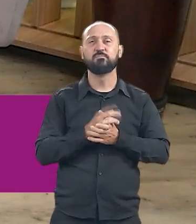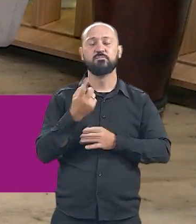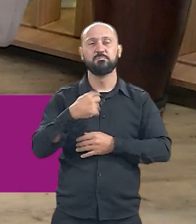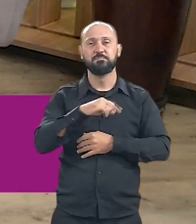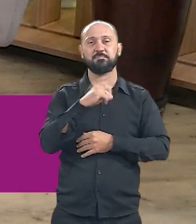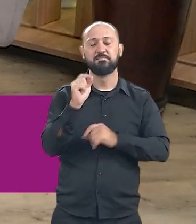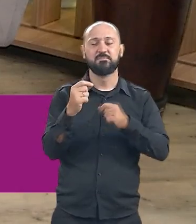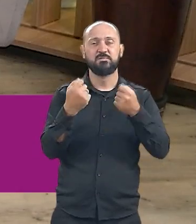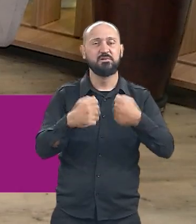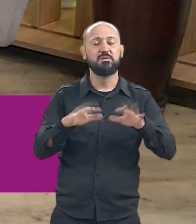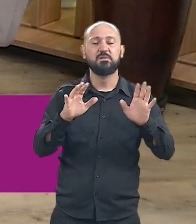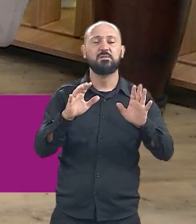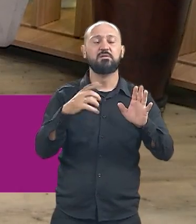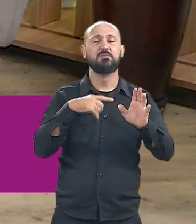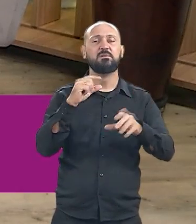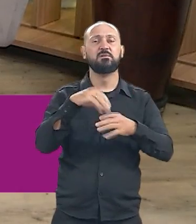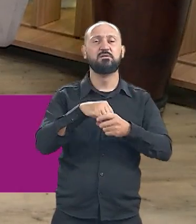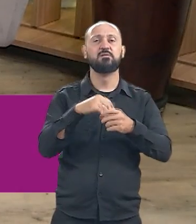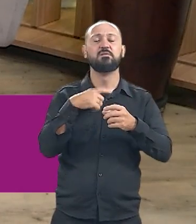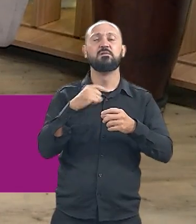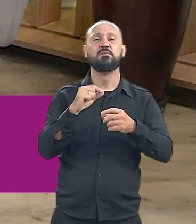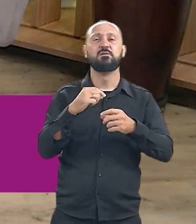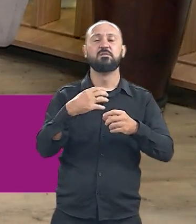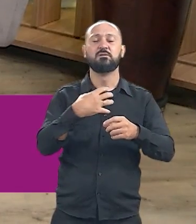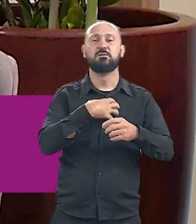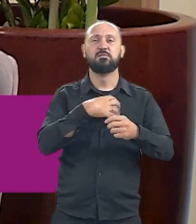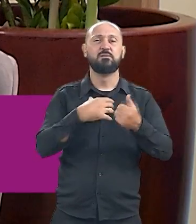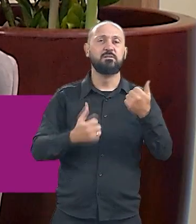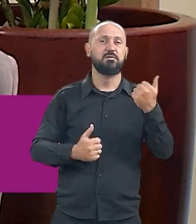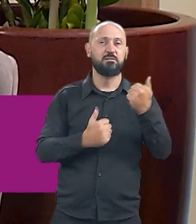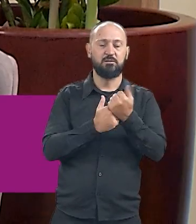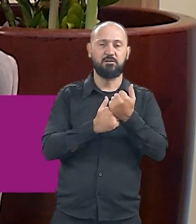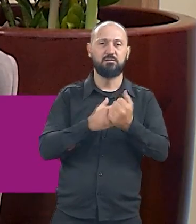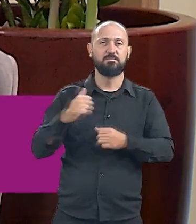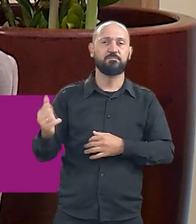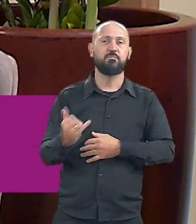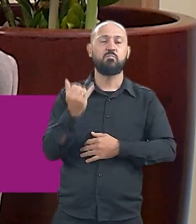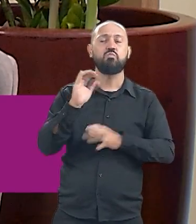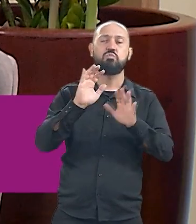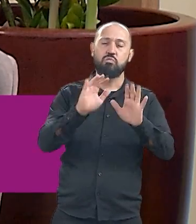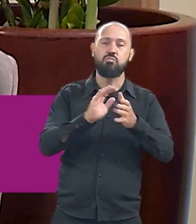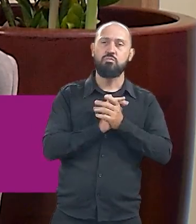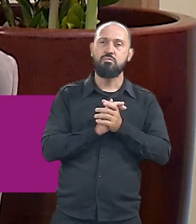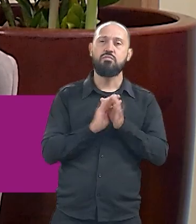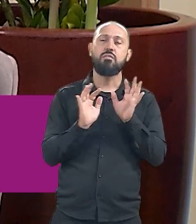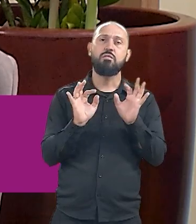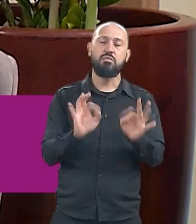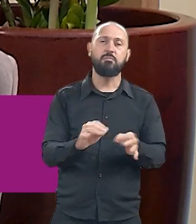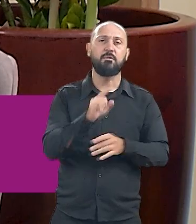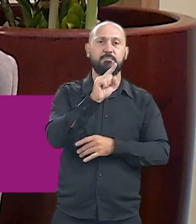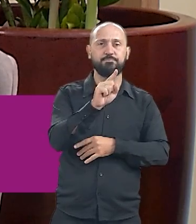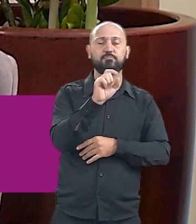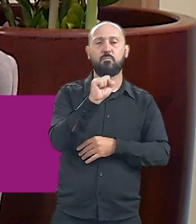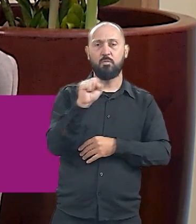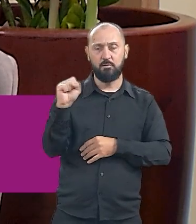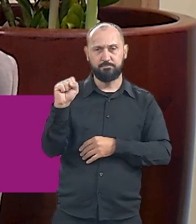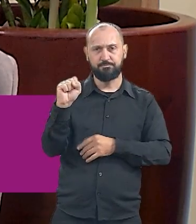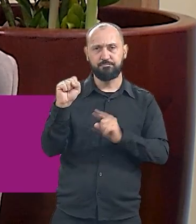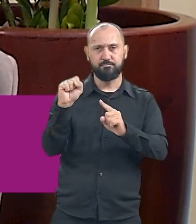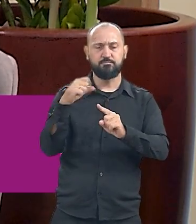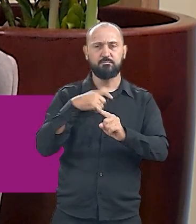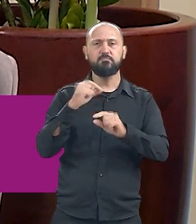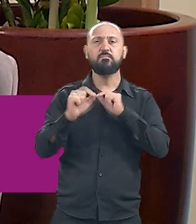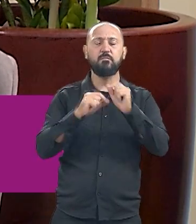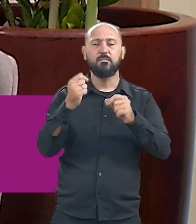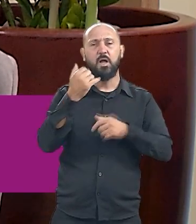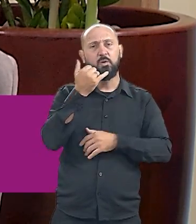desse tipo de apoio, que é importantíssimo. Certo. E no 188, né, a gente tem a questão da chamada telefônica, que é